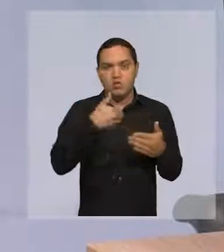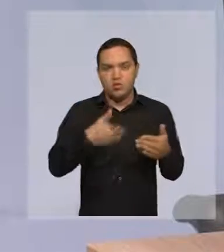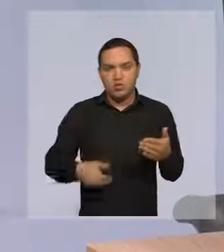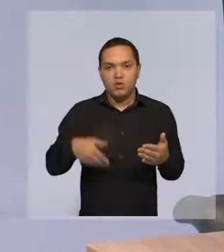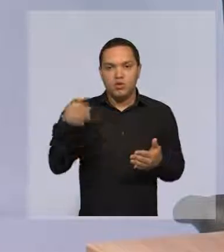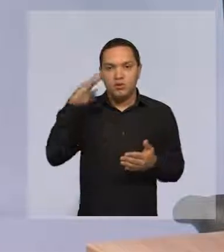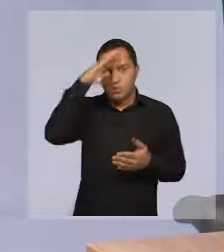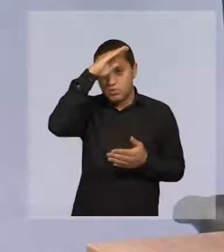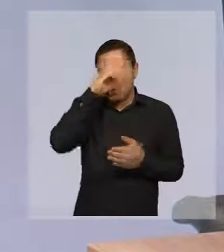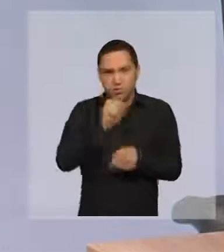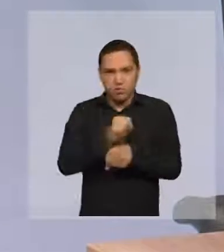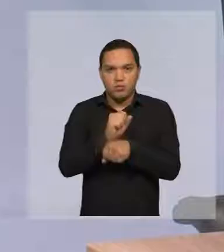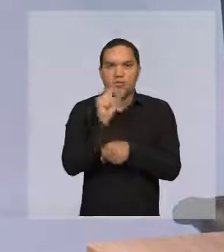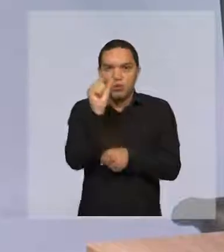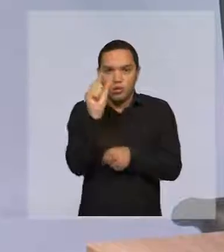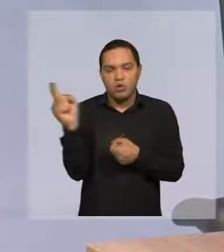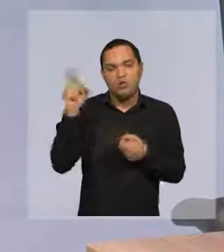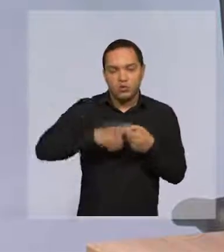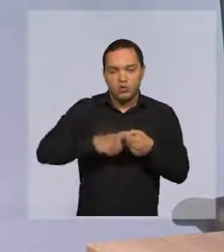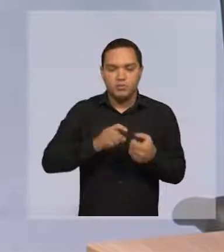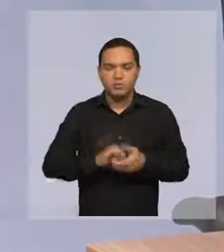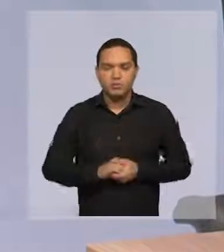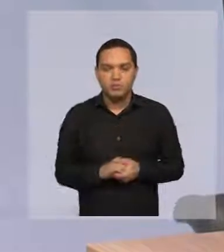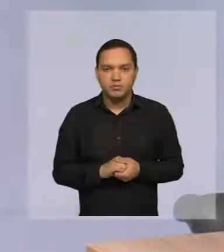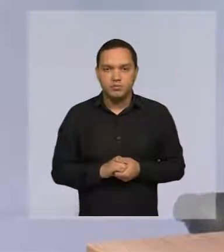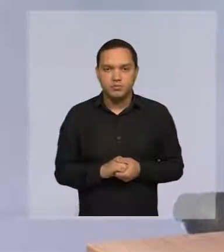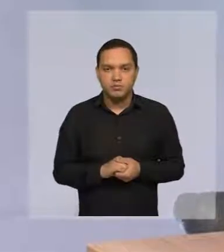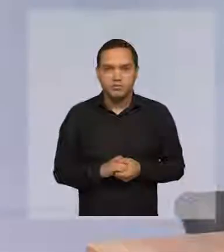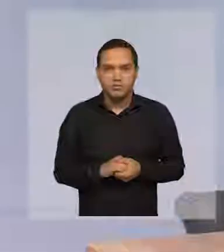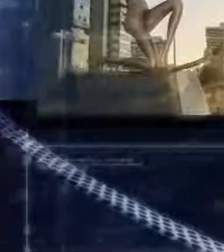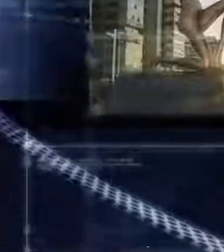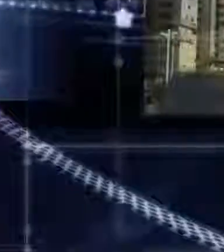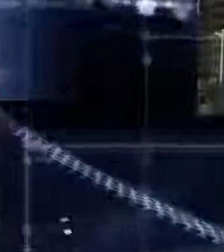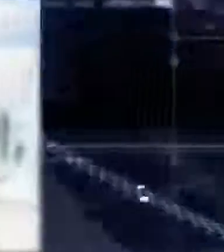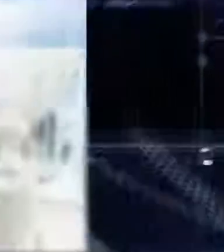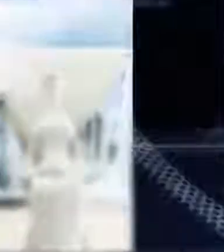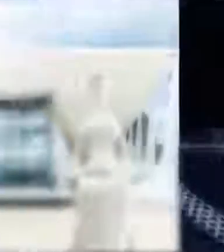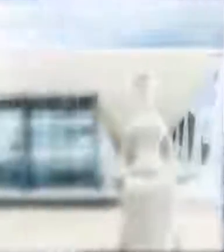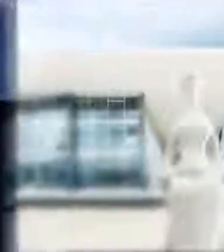100 próximos dias de governo. Um instante só e a gente volta.